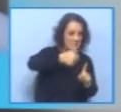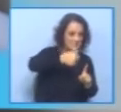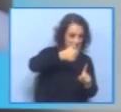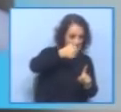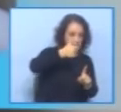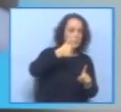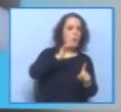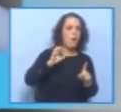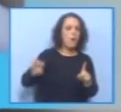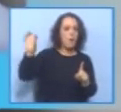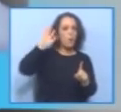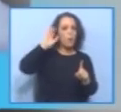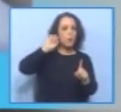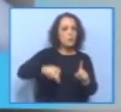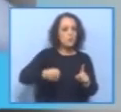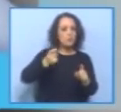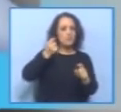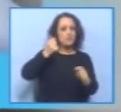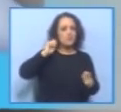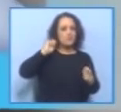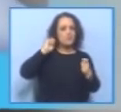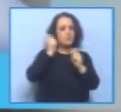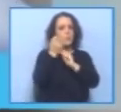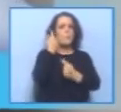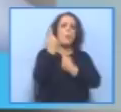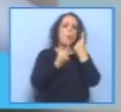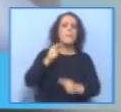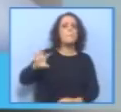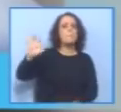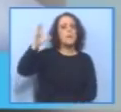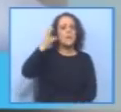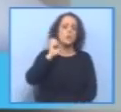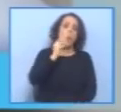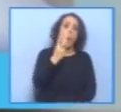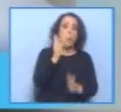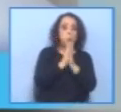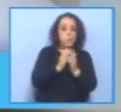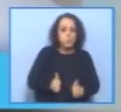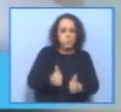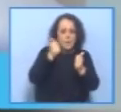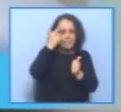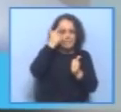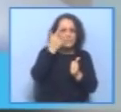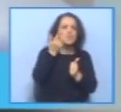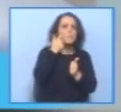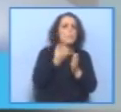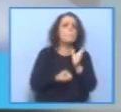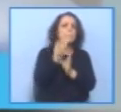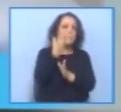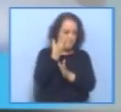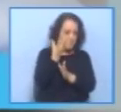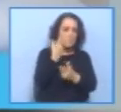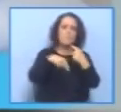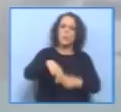foram surgindo experiências. Também em Portugal, nessa etapa que estamos? Portanto, estamos a falar em 2010, entretanto,